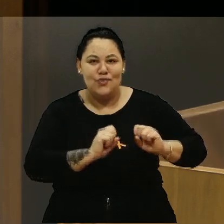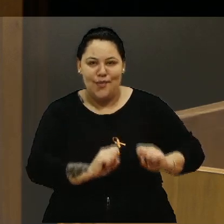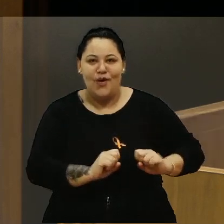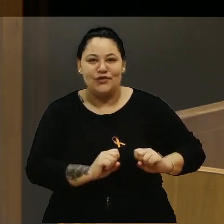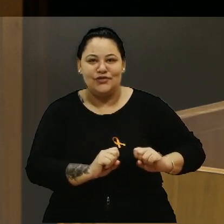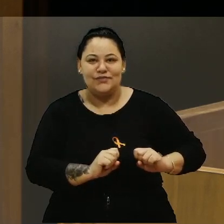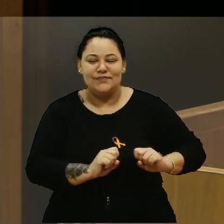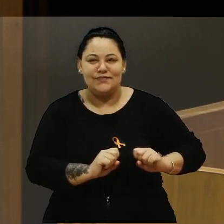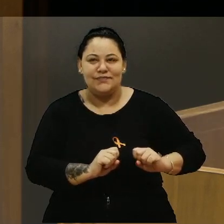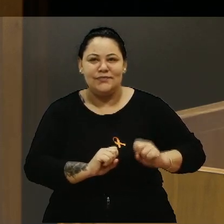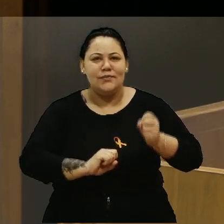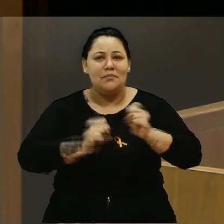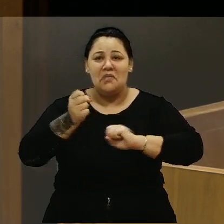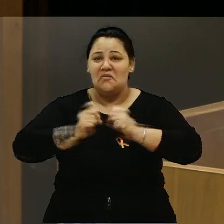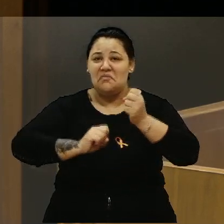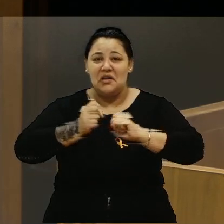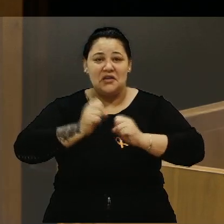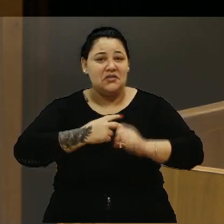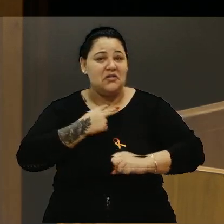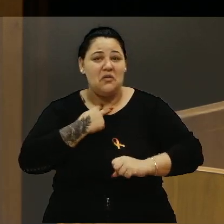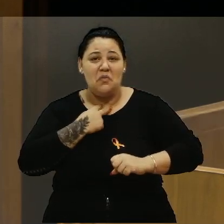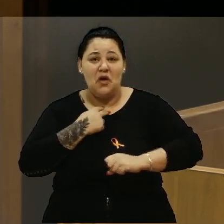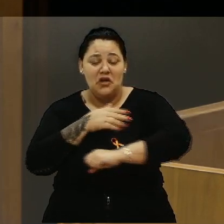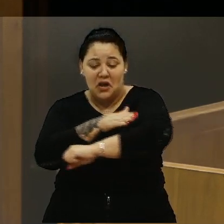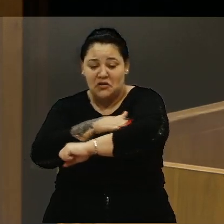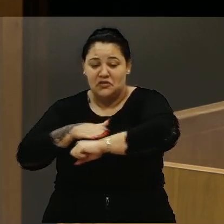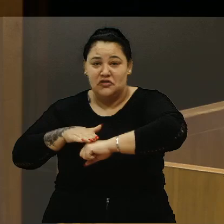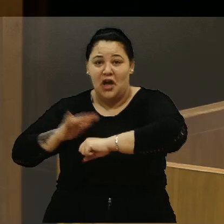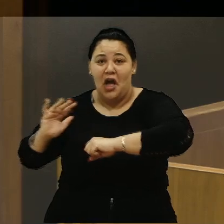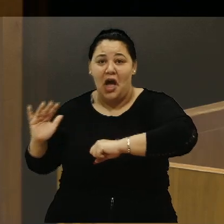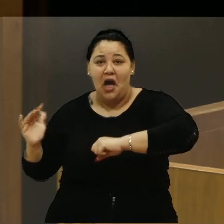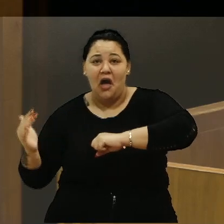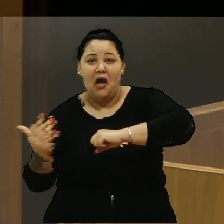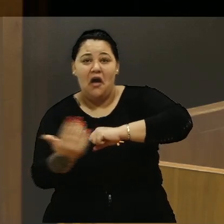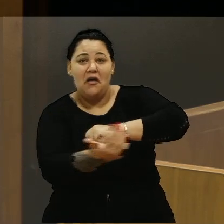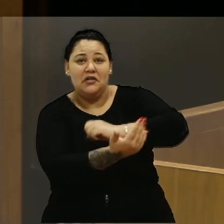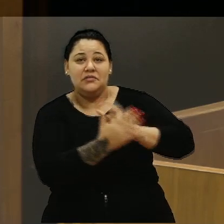Uma agroindústria não pode, a calçadinha ao redor da casa não pode